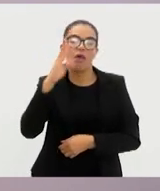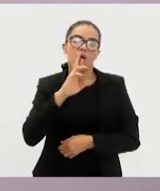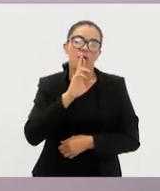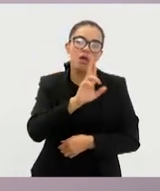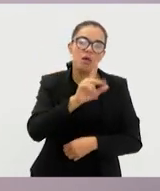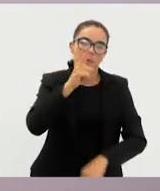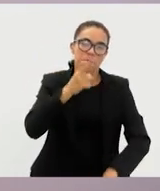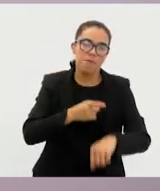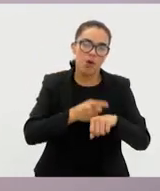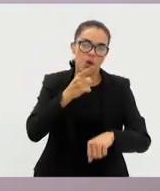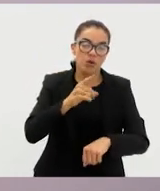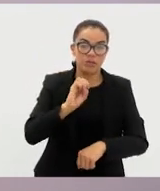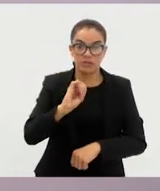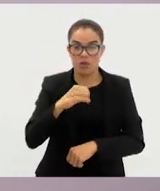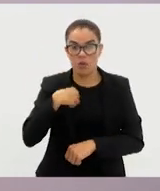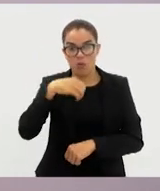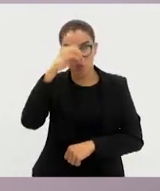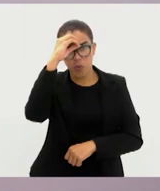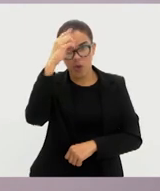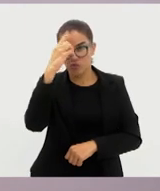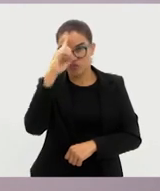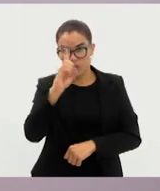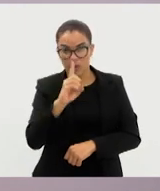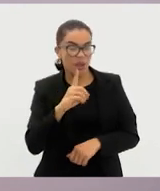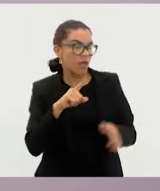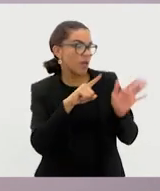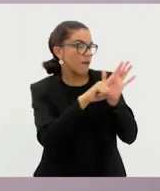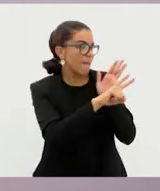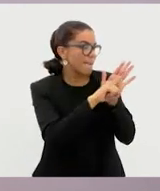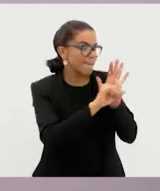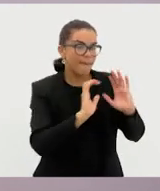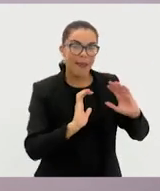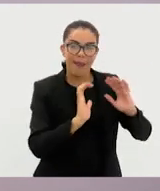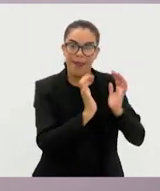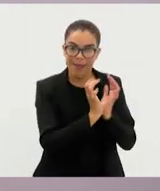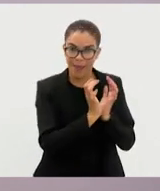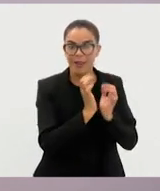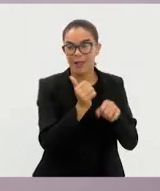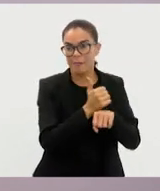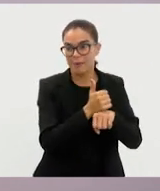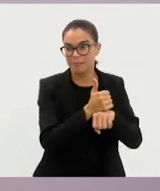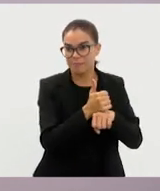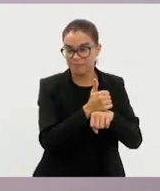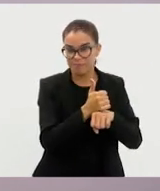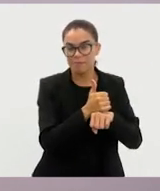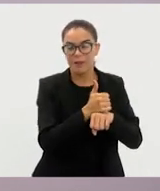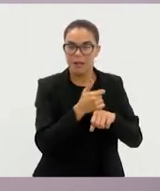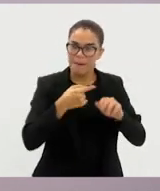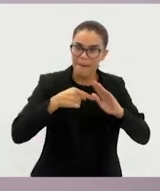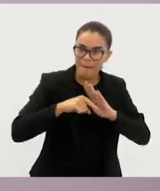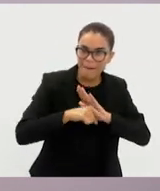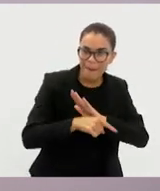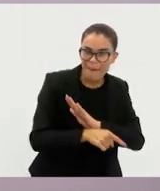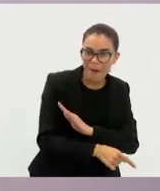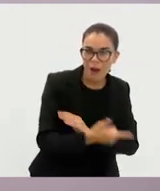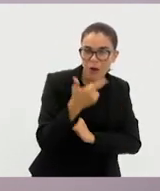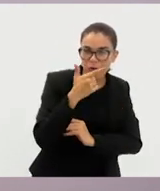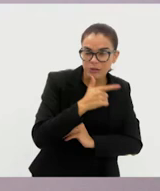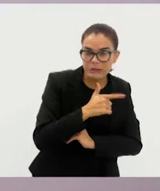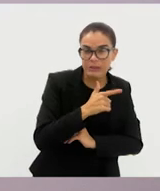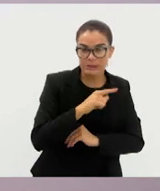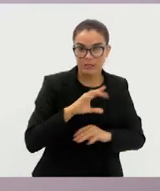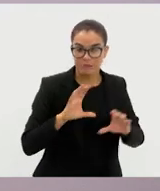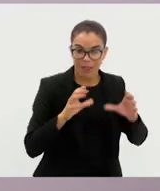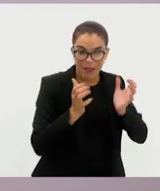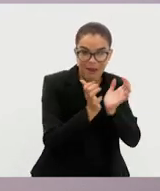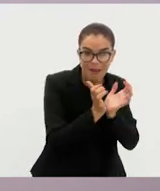recorro à equipe técnica, que fez um trabalho bastante aprofundado nessas contas, e o que a gente também não conseguir